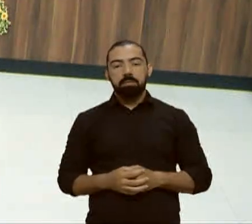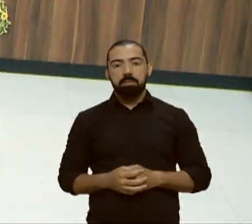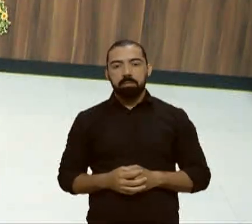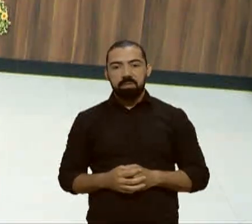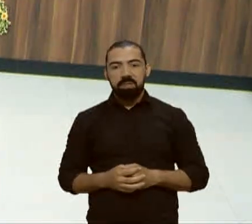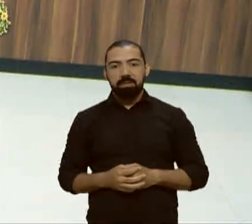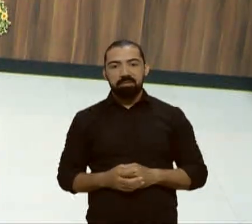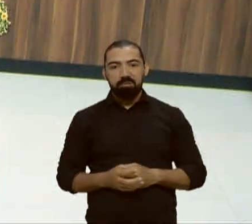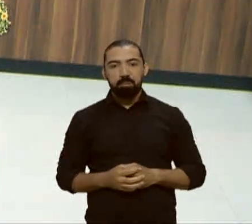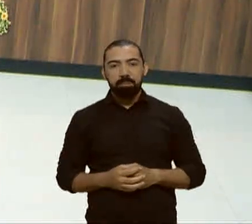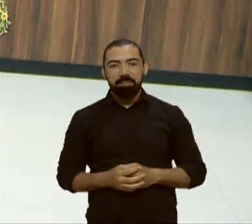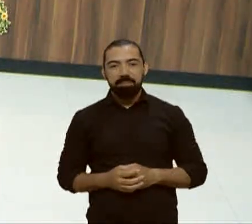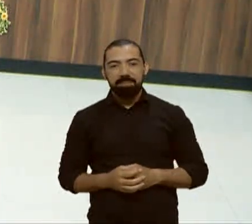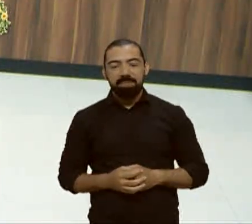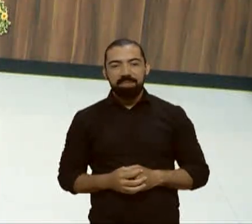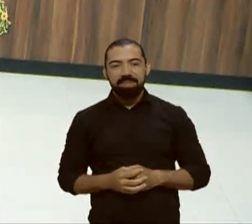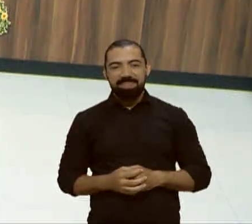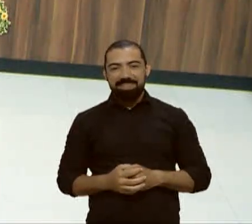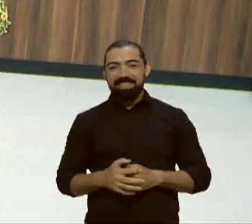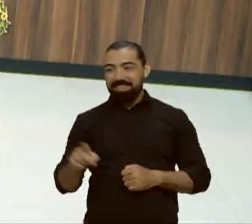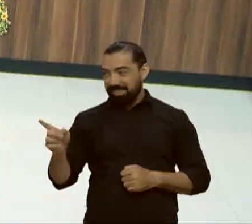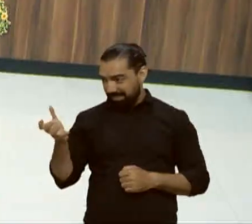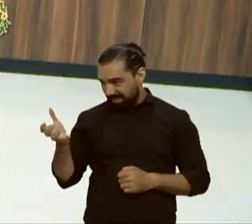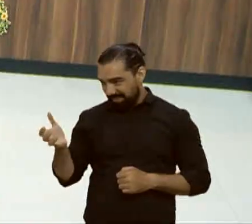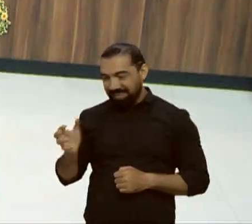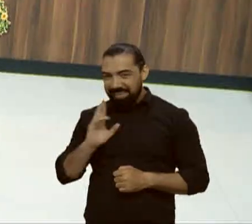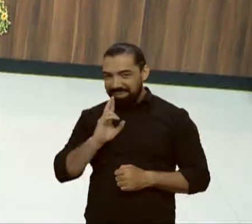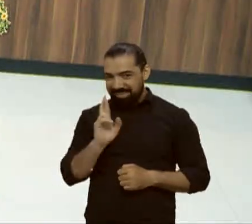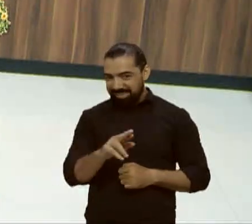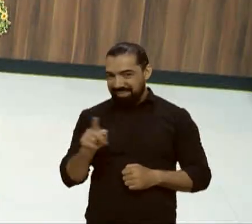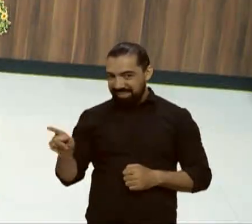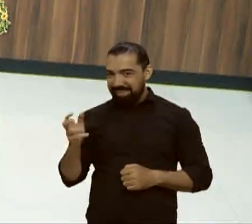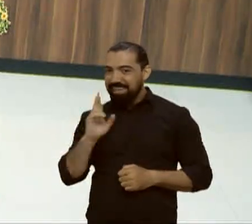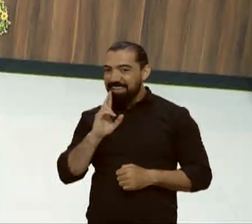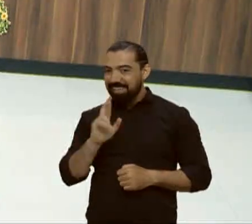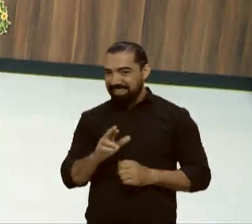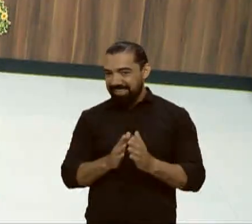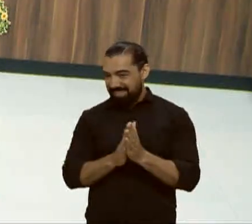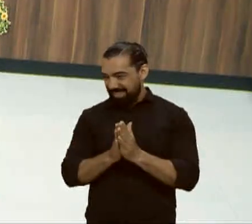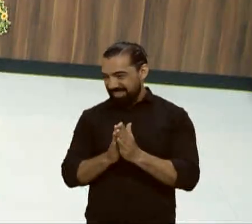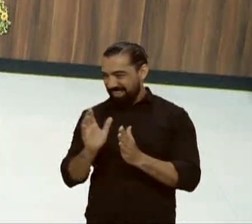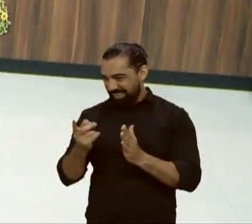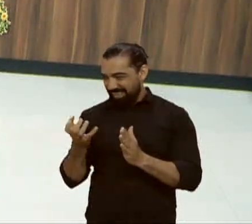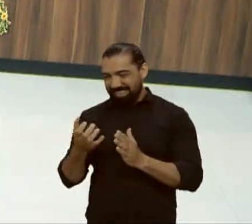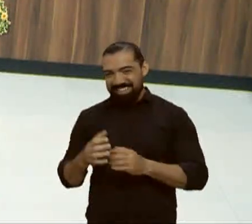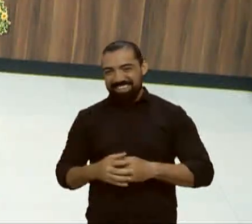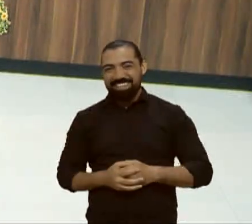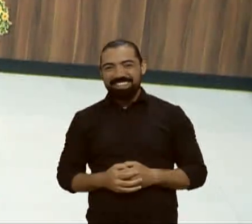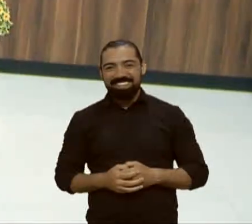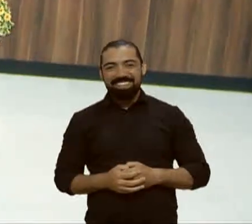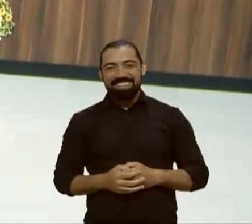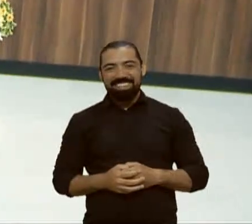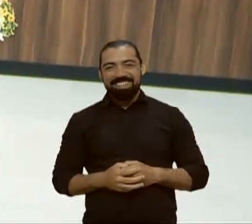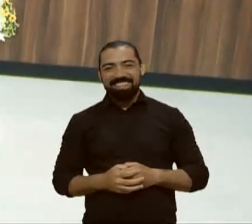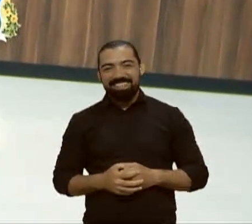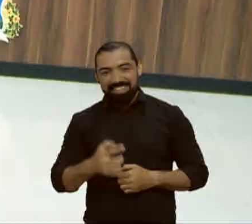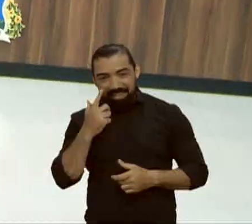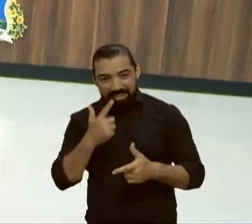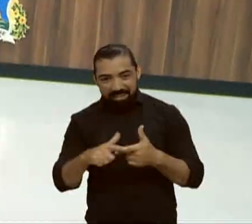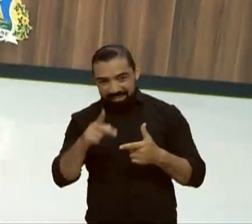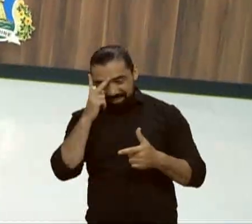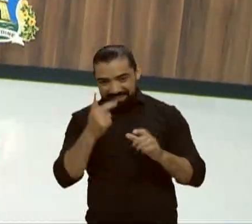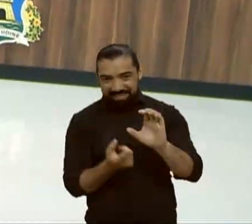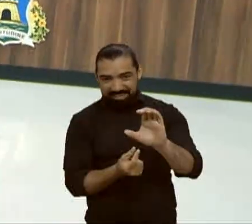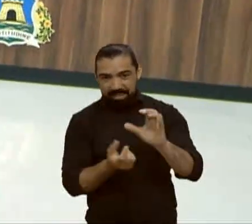senhora já estava aí toda se movimentando, doida para pegar esse caso. Está fazendo até assim já, ó. É porque eu não posso ver um problema de consumidor que eu